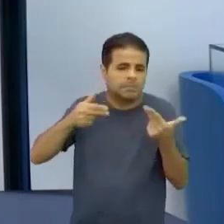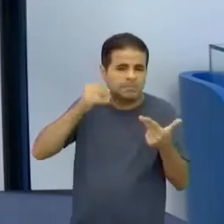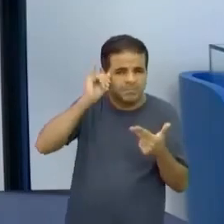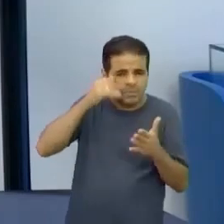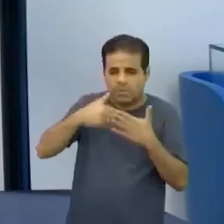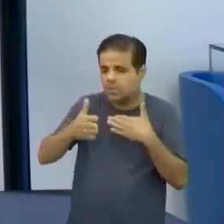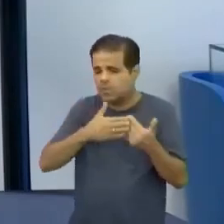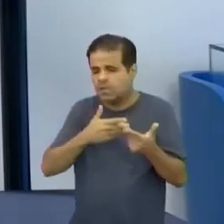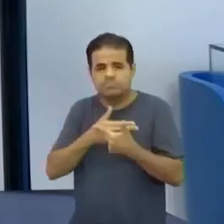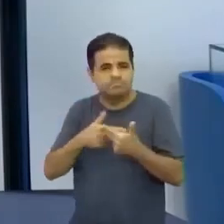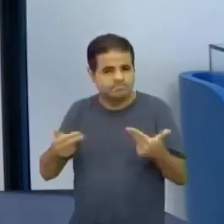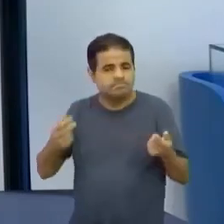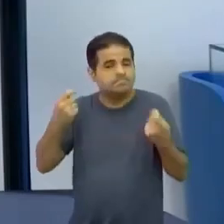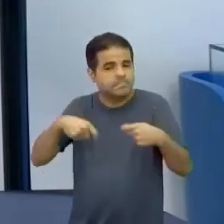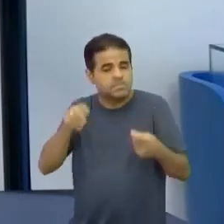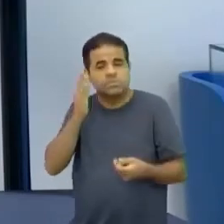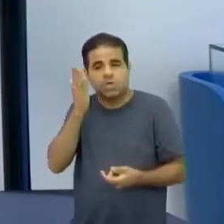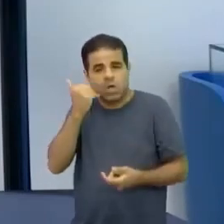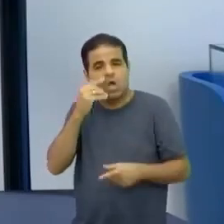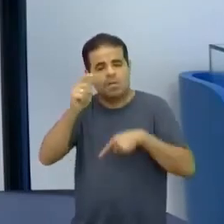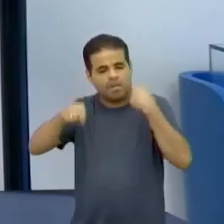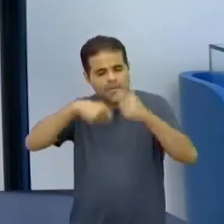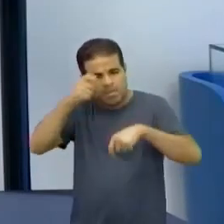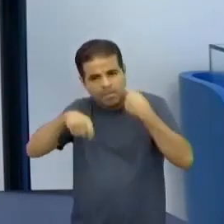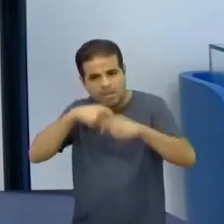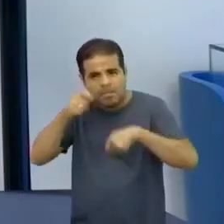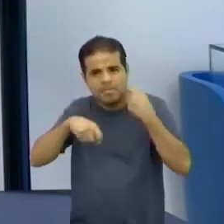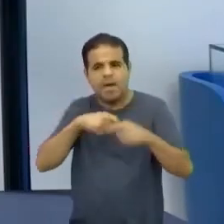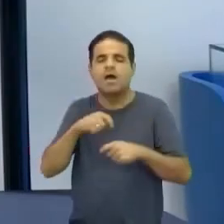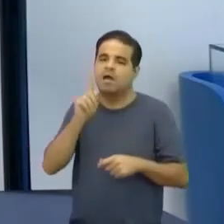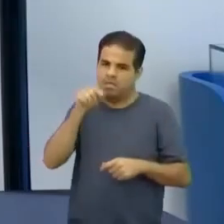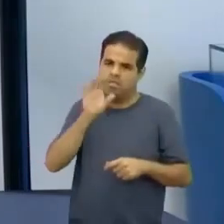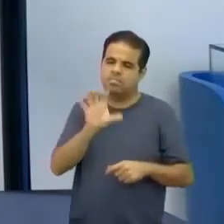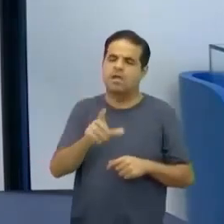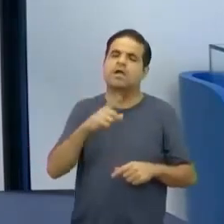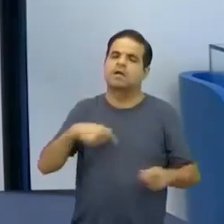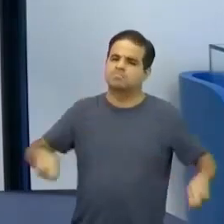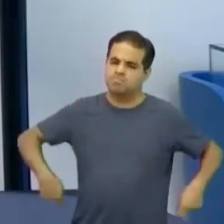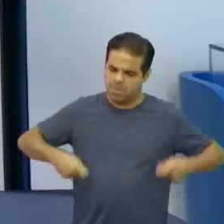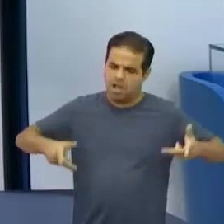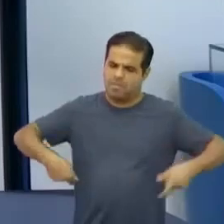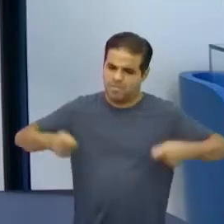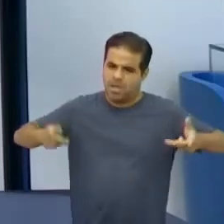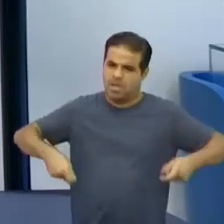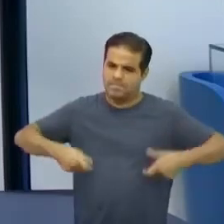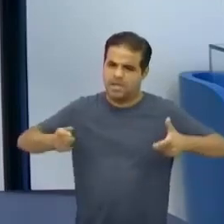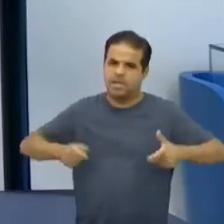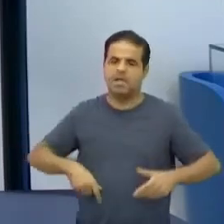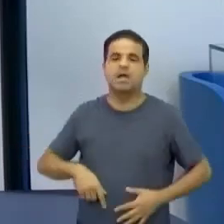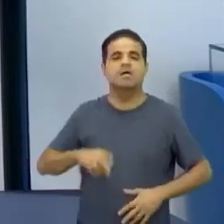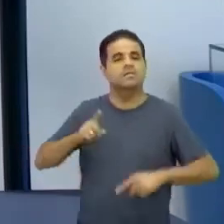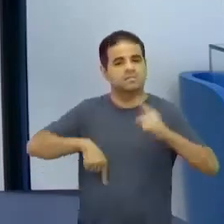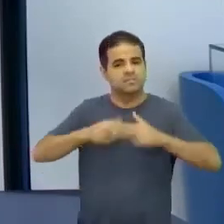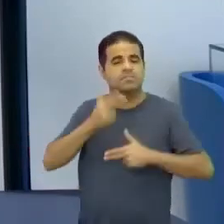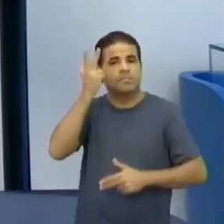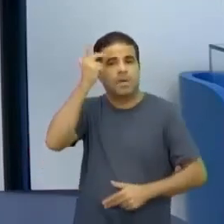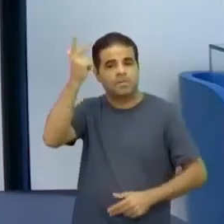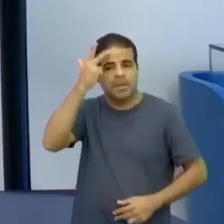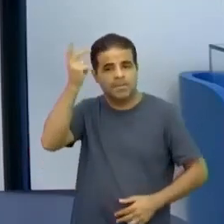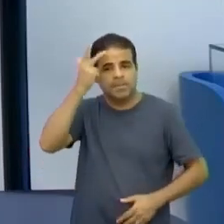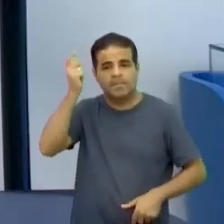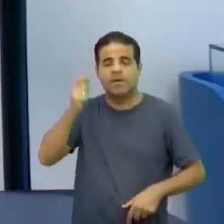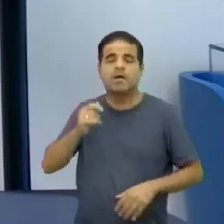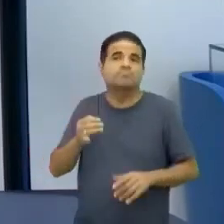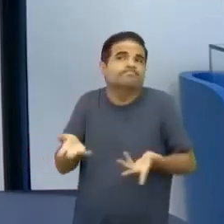qualquer natureza que seja essa carne, né, de qual animal seja proveniente, ela tem um gasto de água. Por exemplo, a carne bovina que é mais comum.